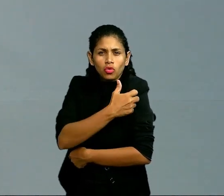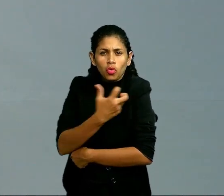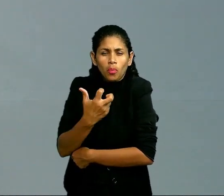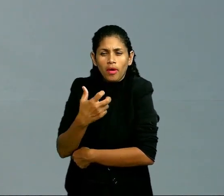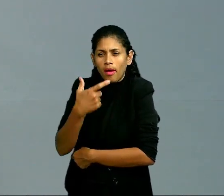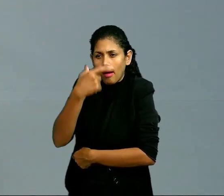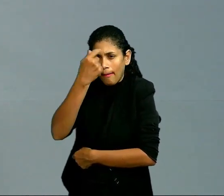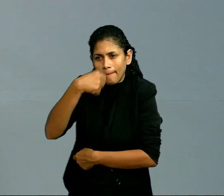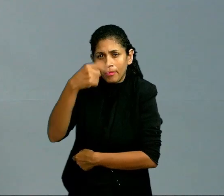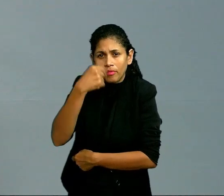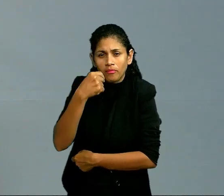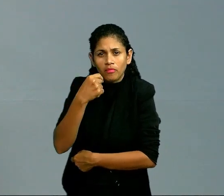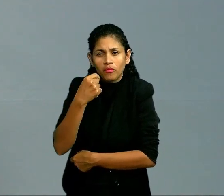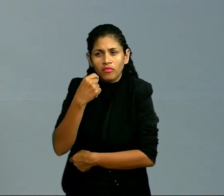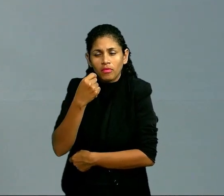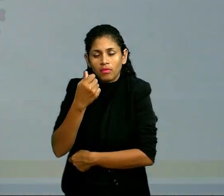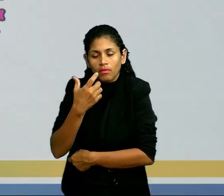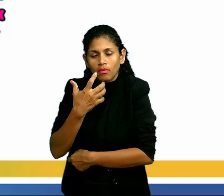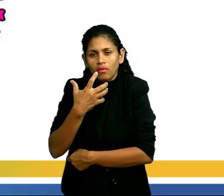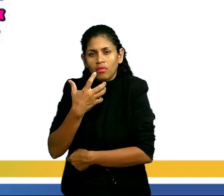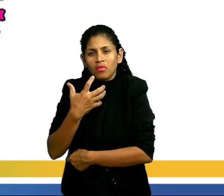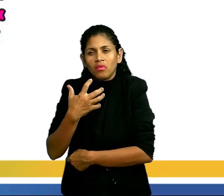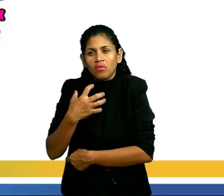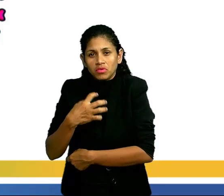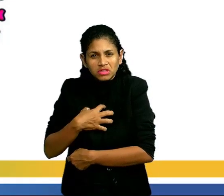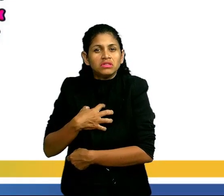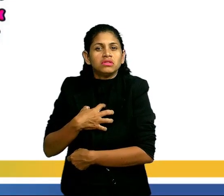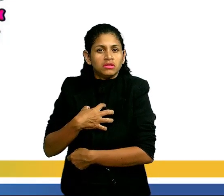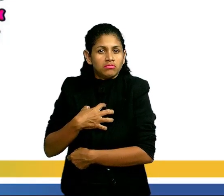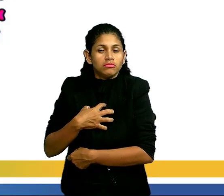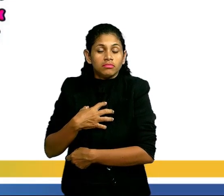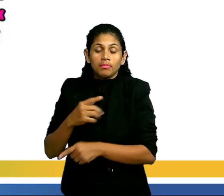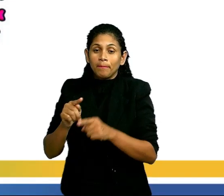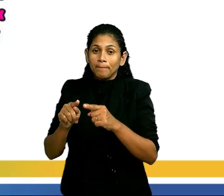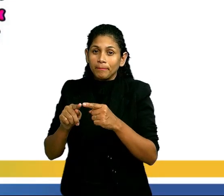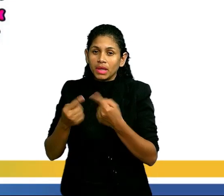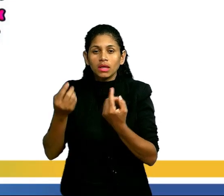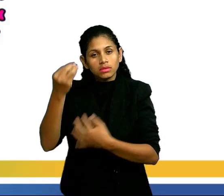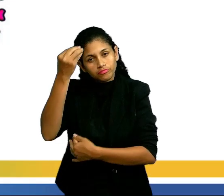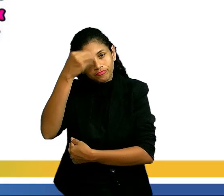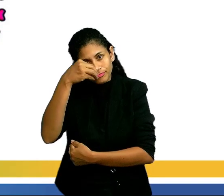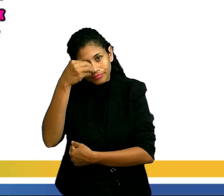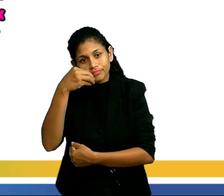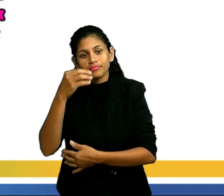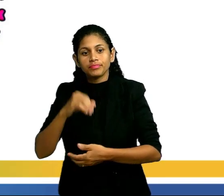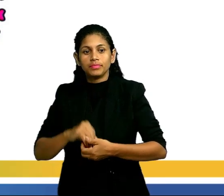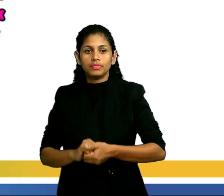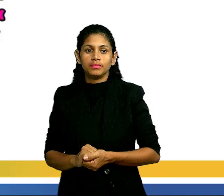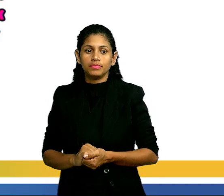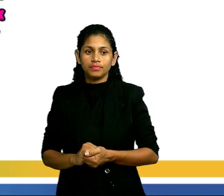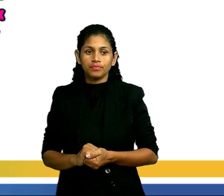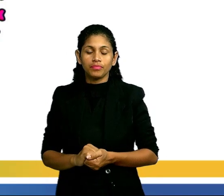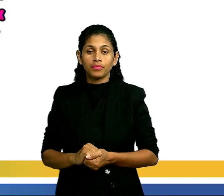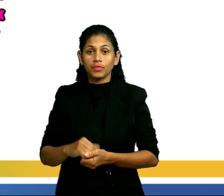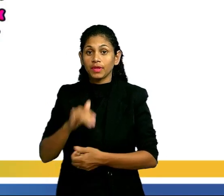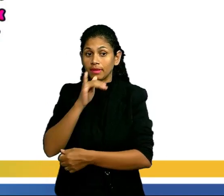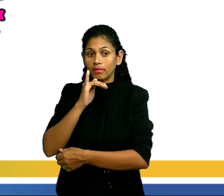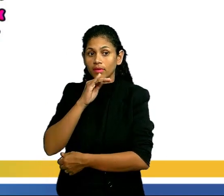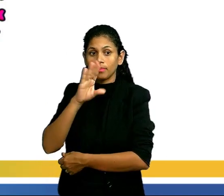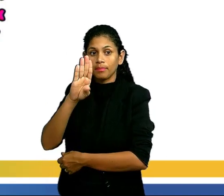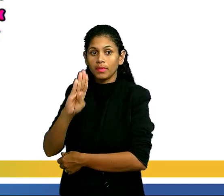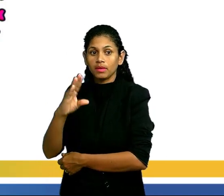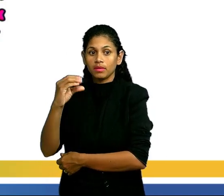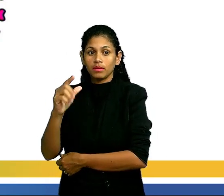fiquei pior. Não, tá? Às vezes acontece isso. São exemplos desse tipo de vacina BCG,